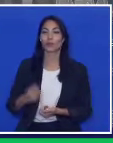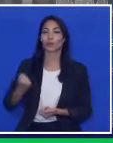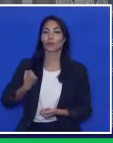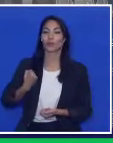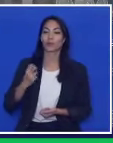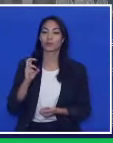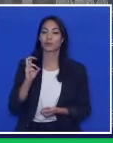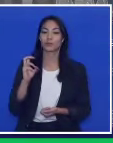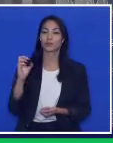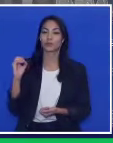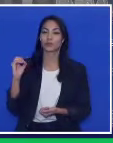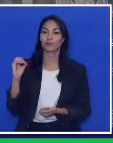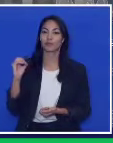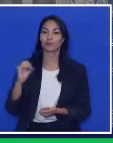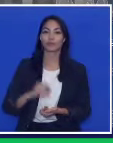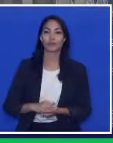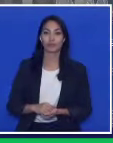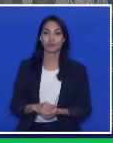Número 50.